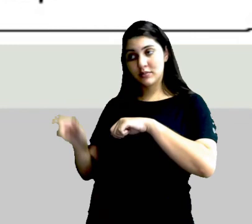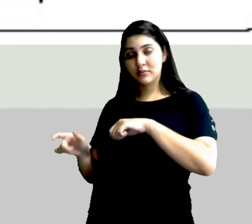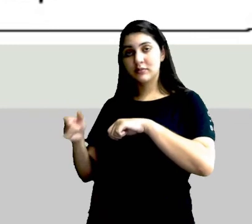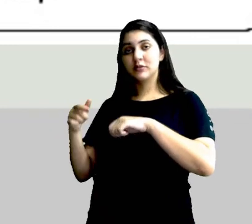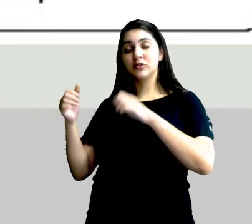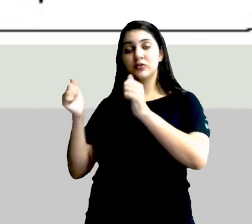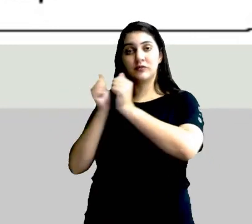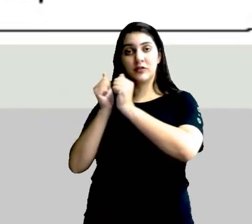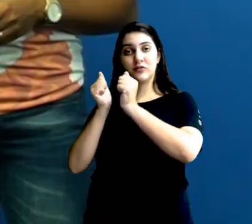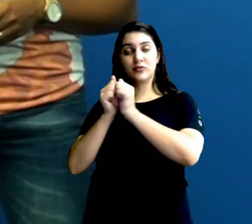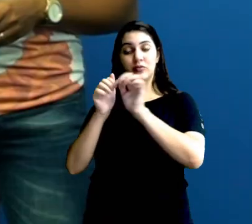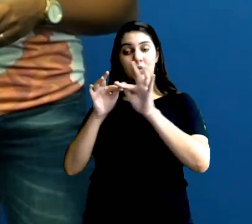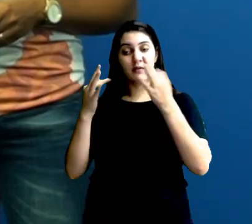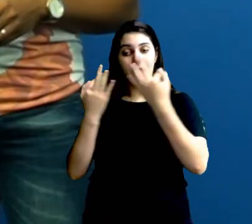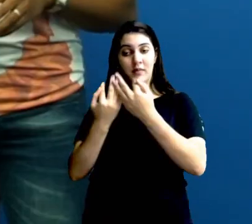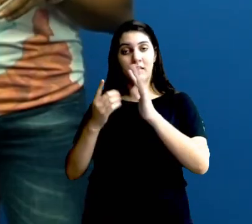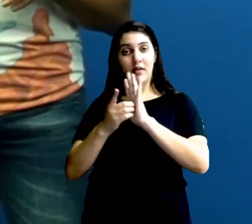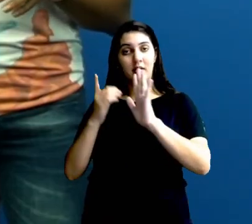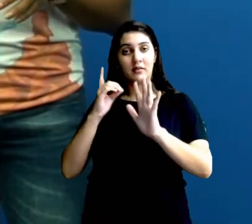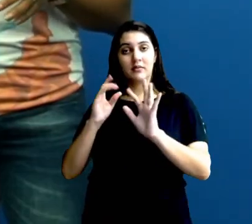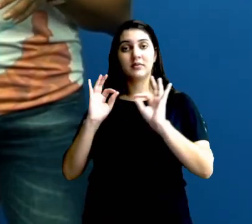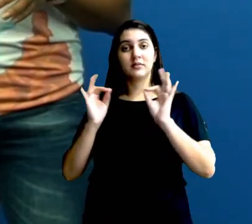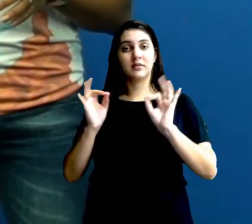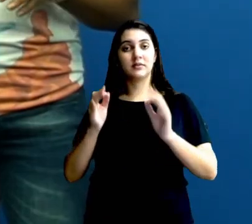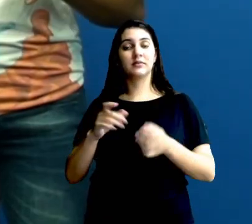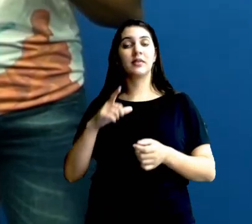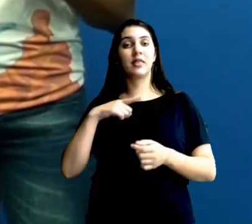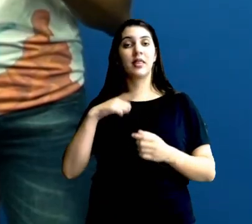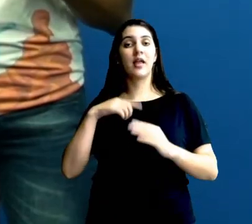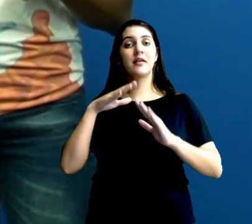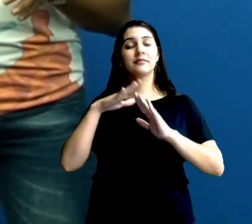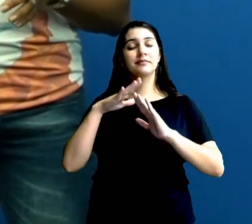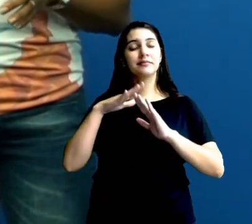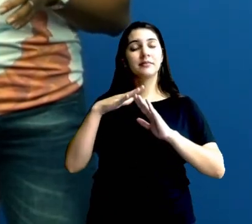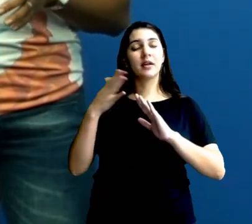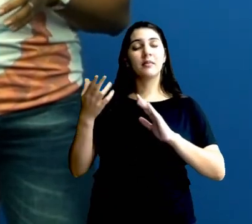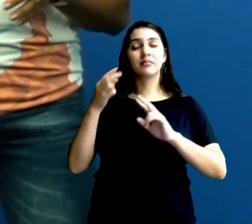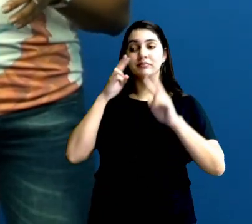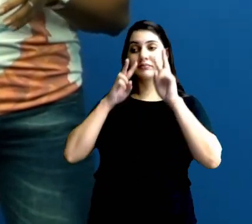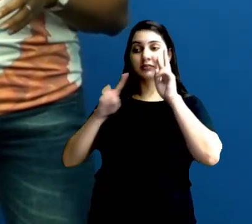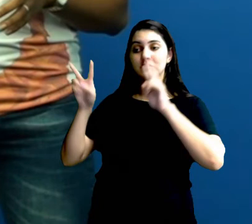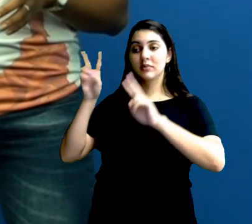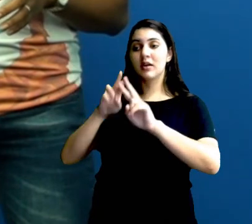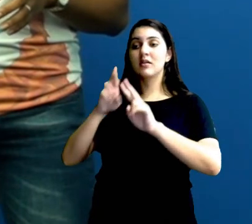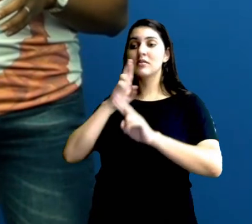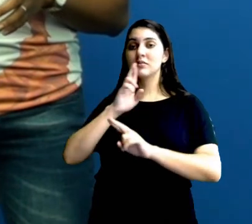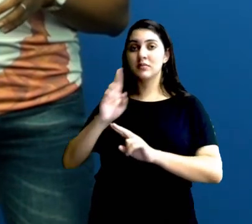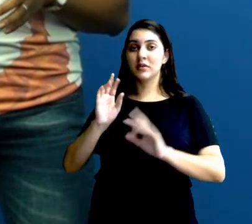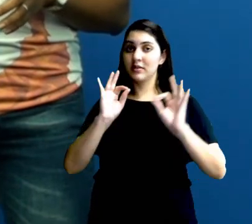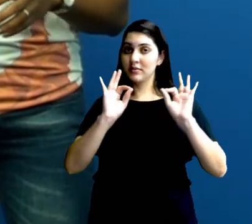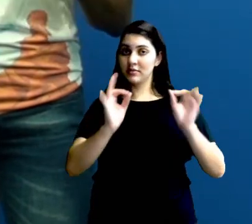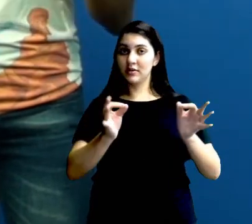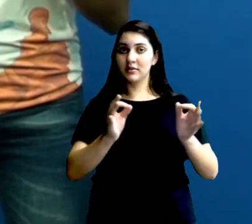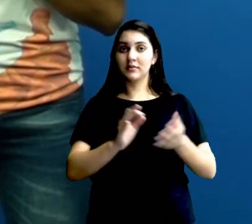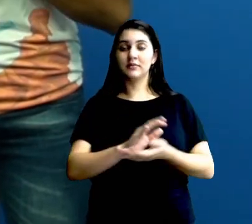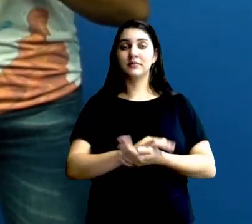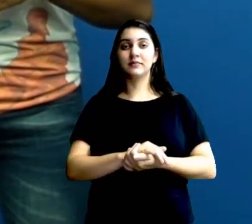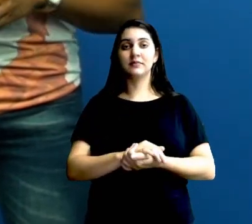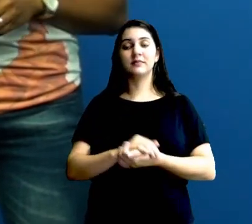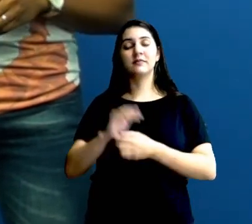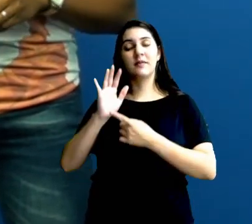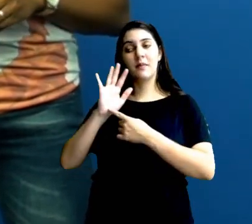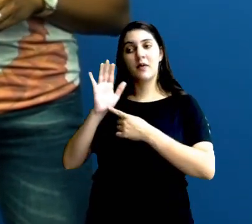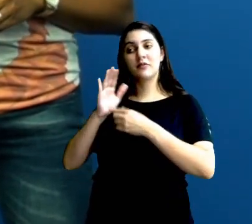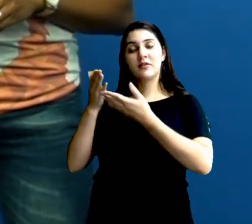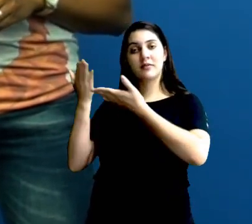parentesco ele vai vir antes. Então vocês têm aí um tempinho para observar e responderem, correto? Então vai ficar